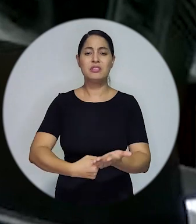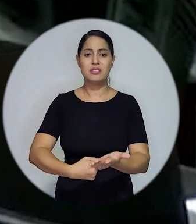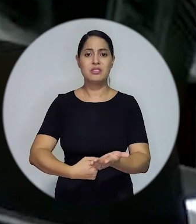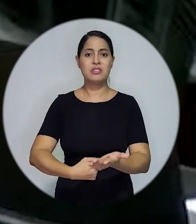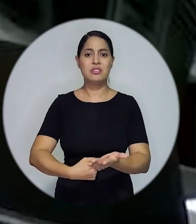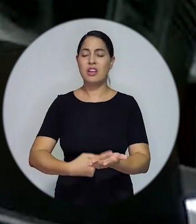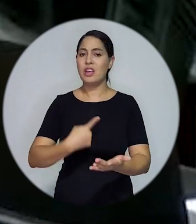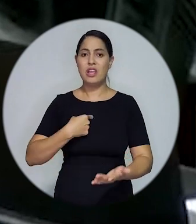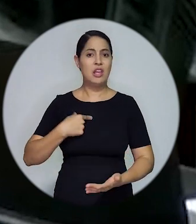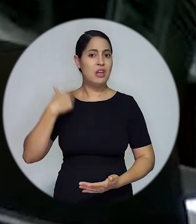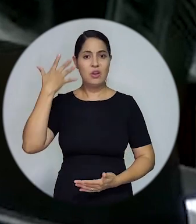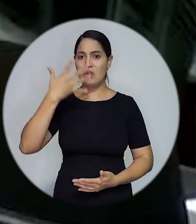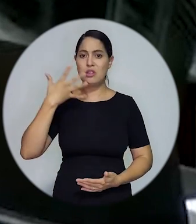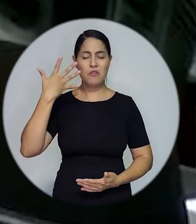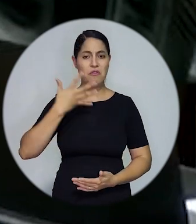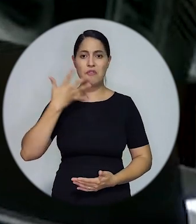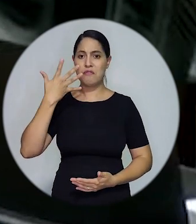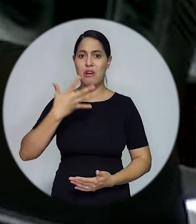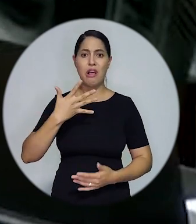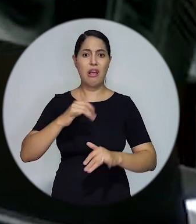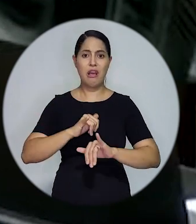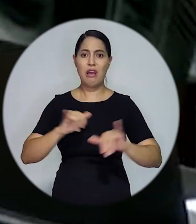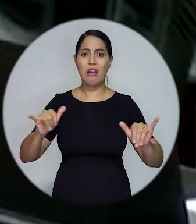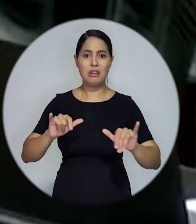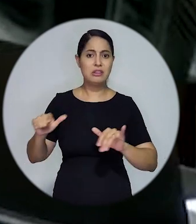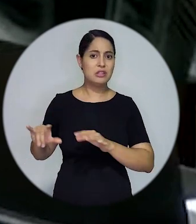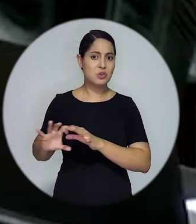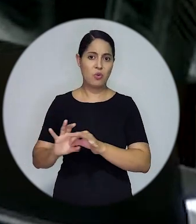o compromisso de não mais proferir manifestações